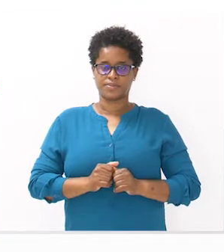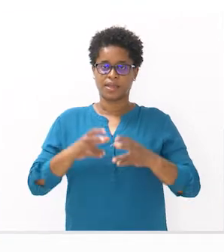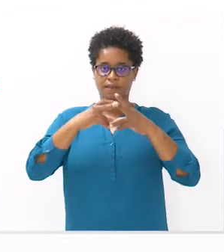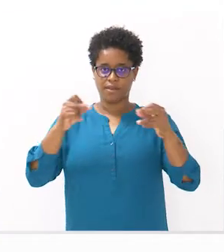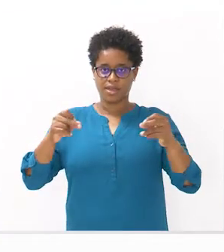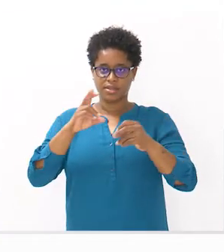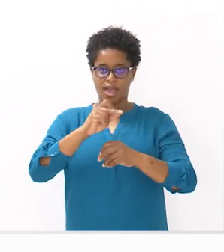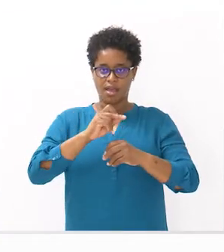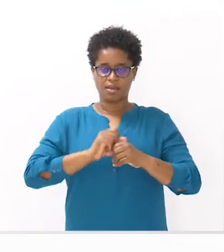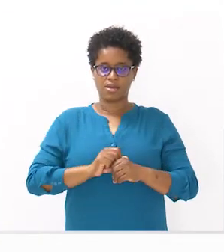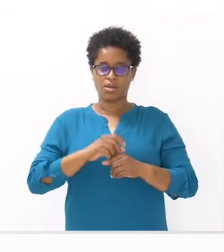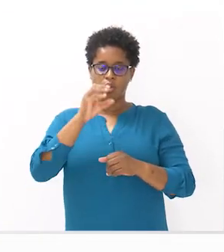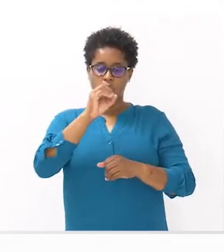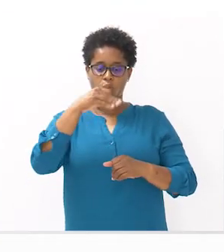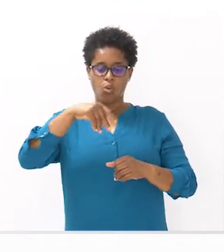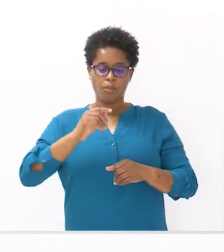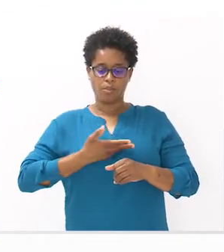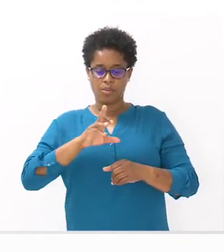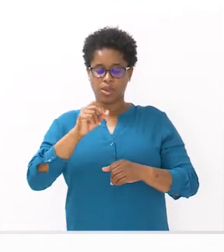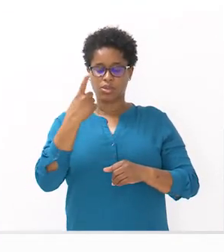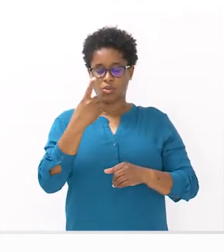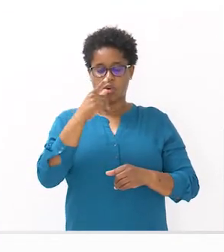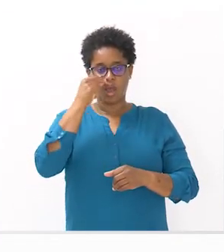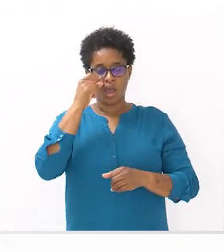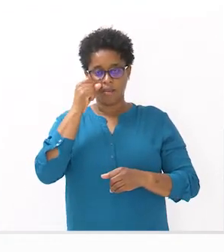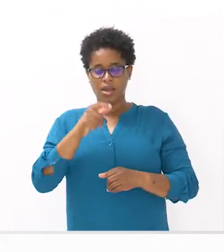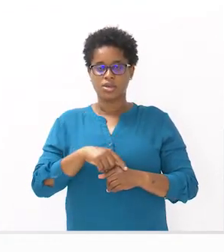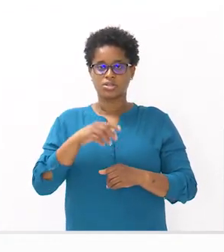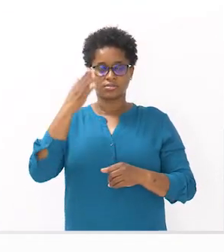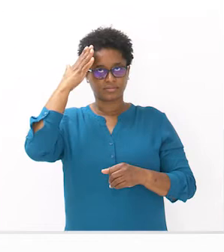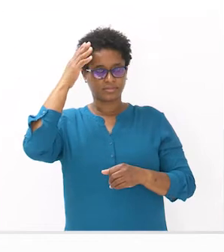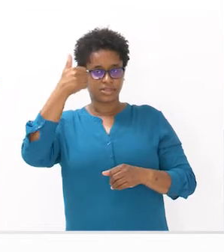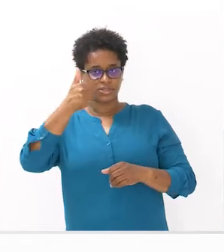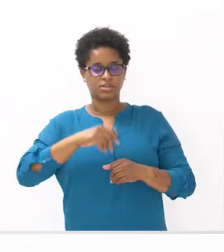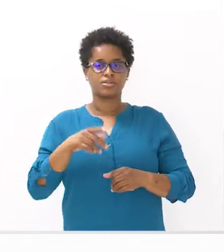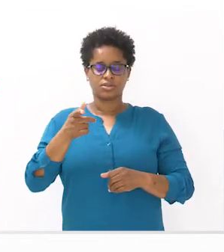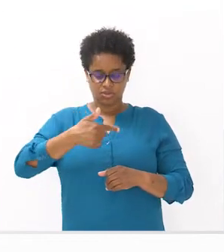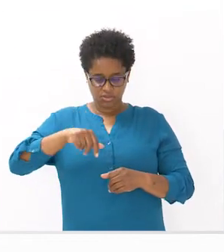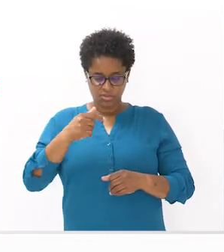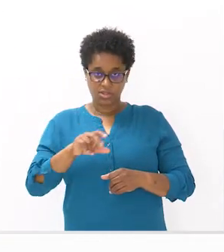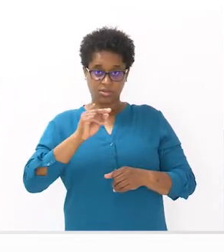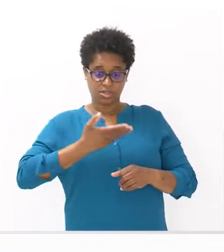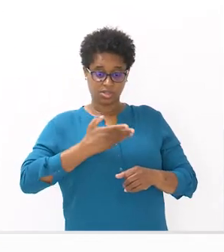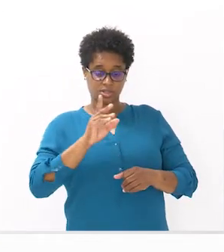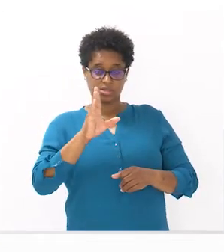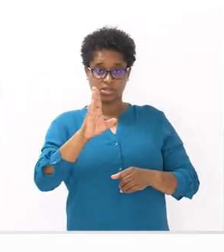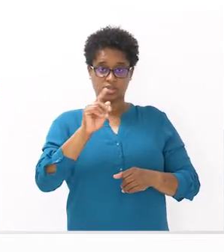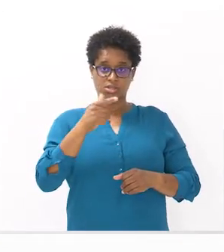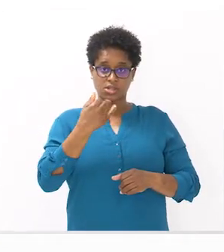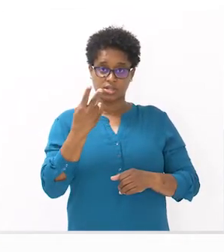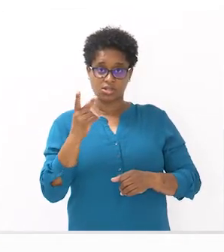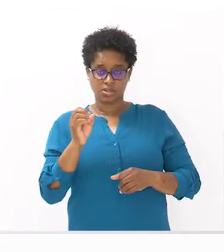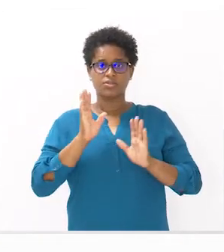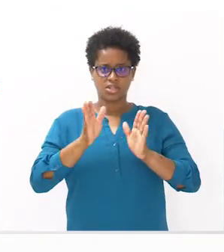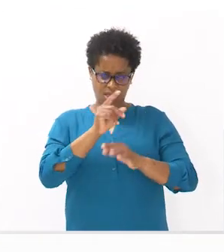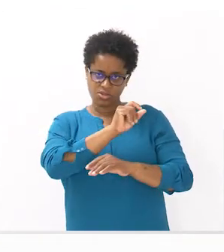Frase A. O Pedro é um rapaz inteligente. Temos o adjetivo. Já sublinhamos, não